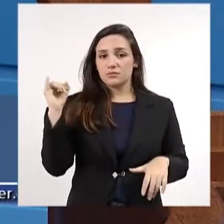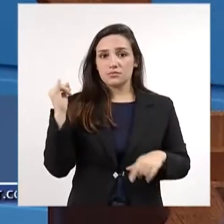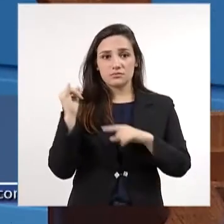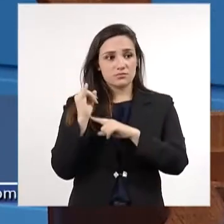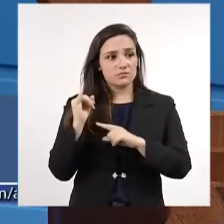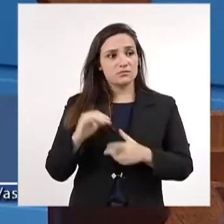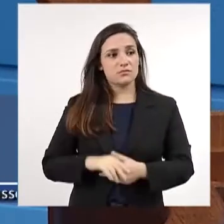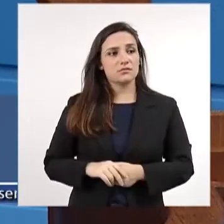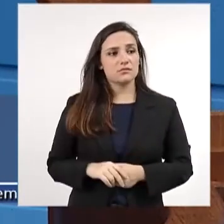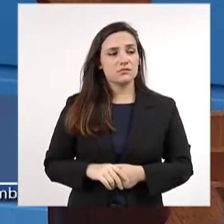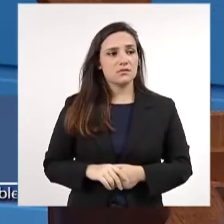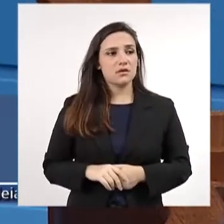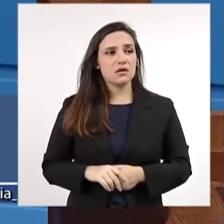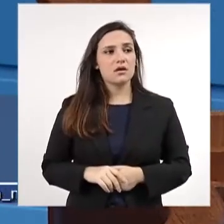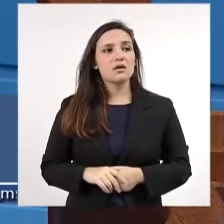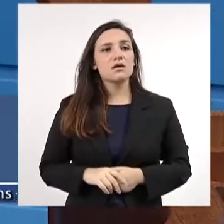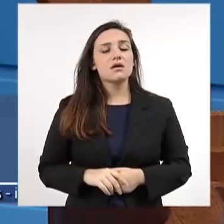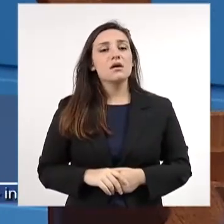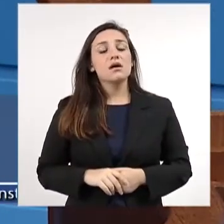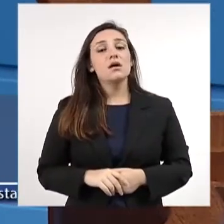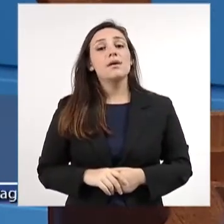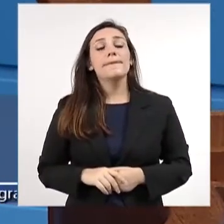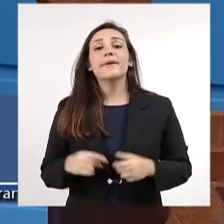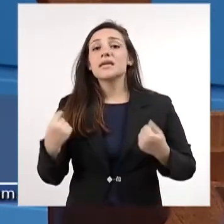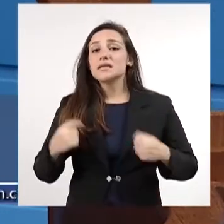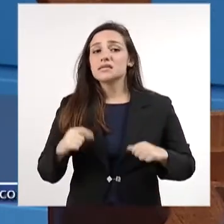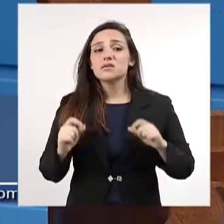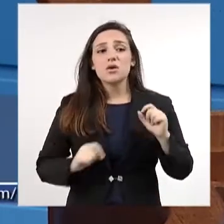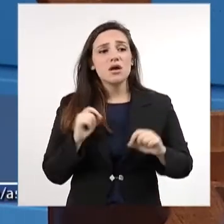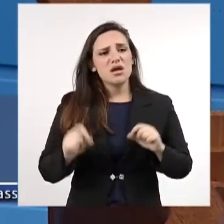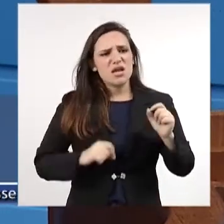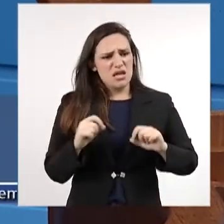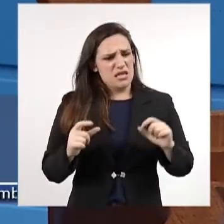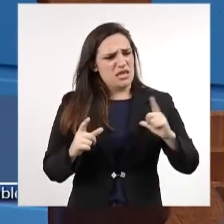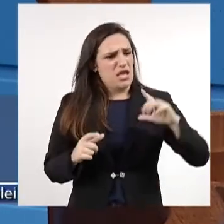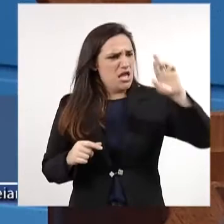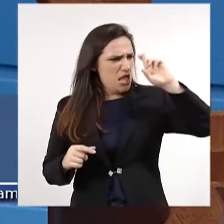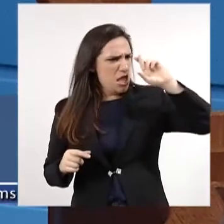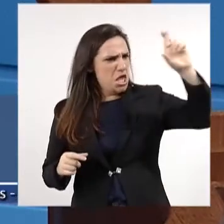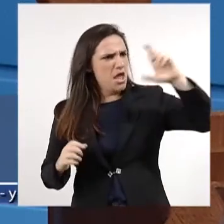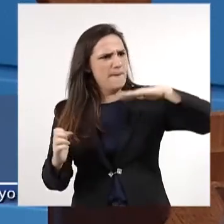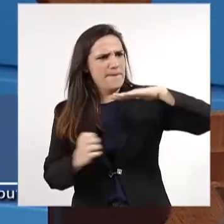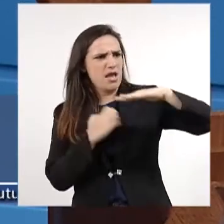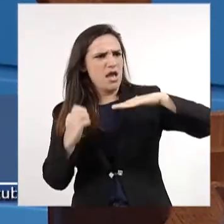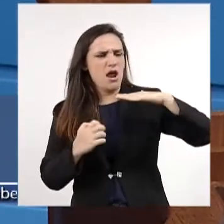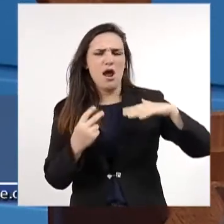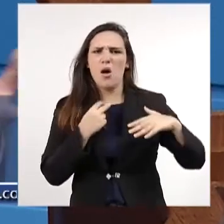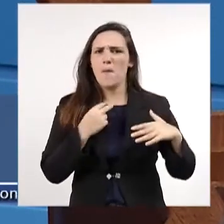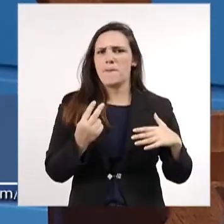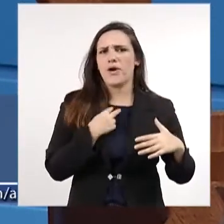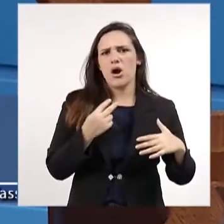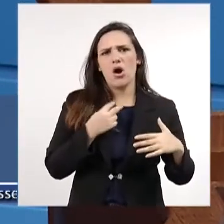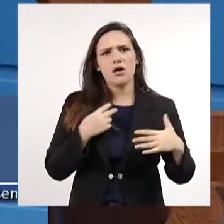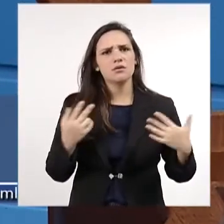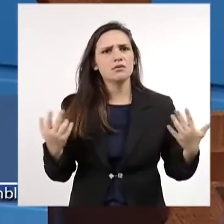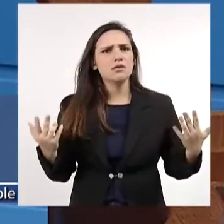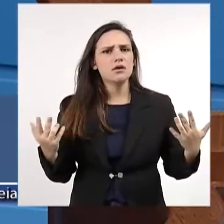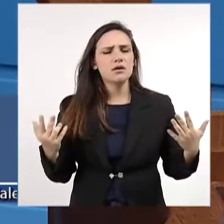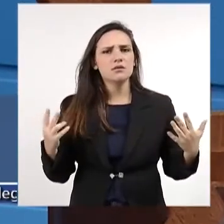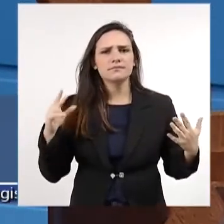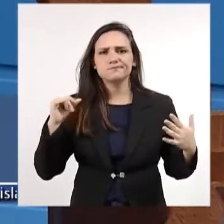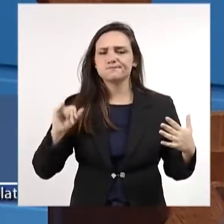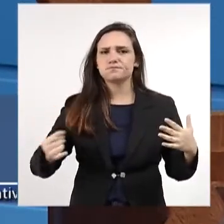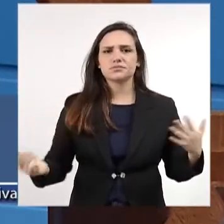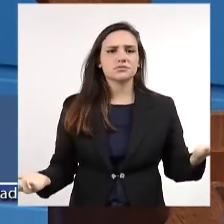não desonerar os encargos dos grandes, pequenos e microempresários desse país, para que, de fato, ele possa gerar emprego